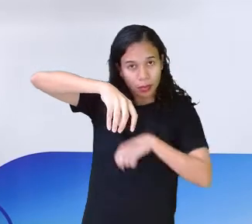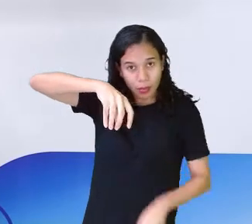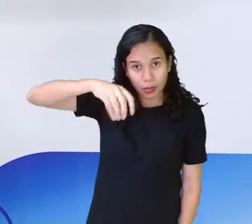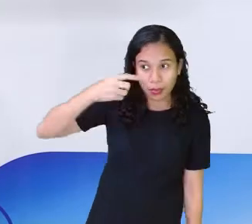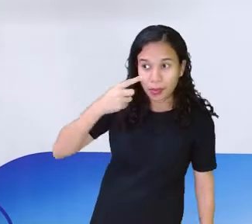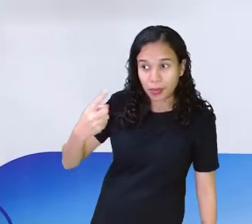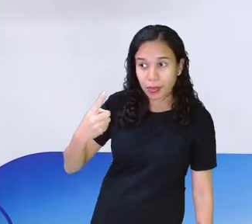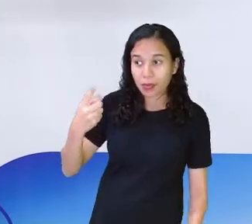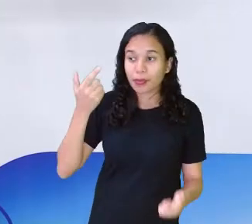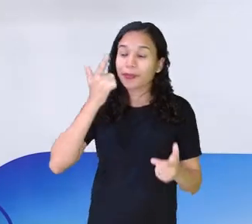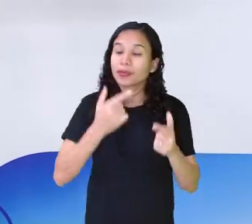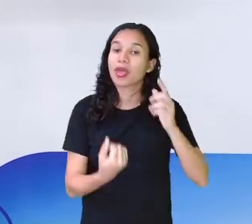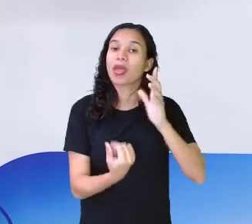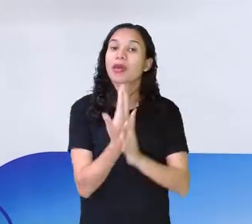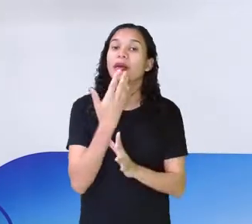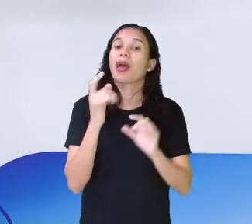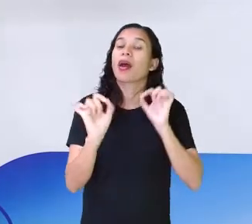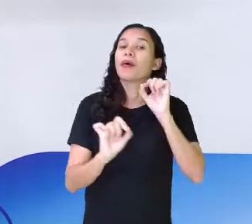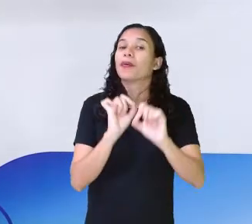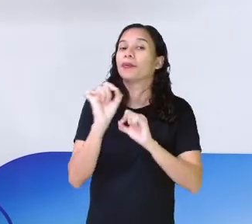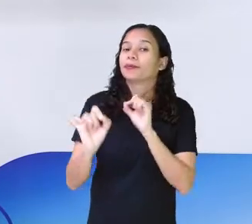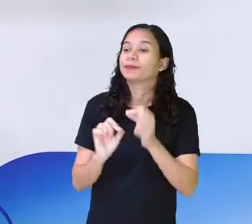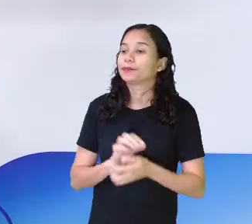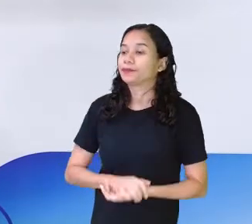onde eu construí